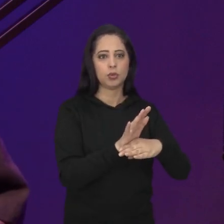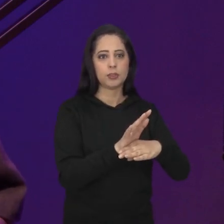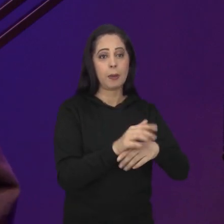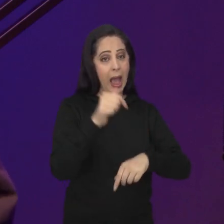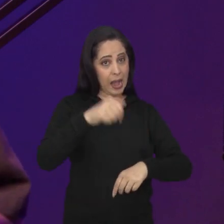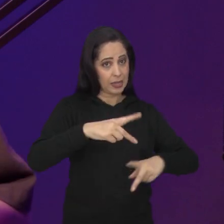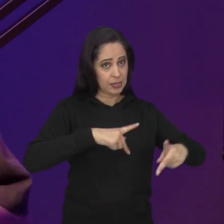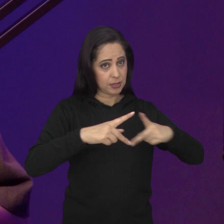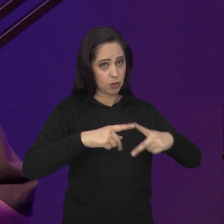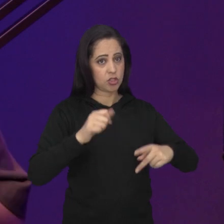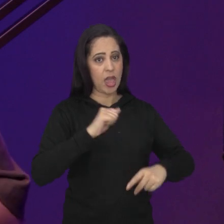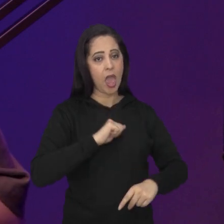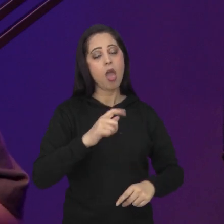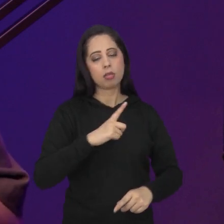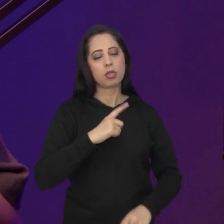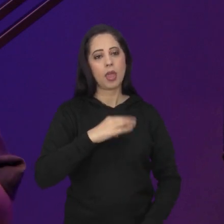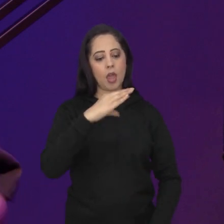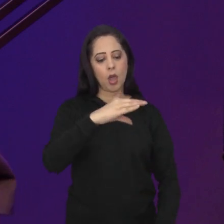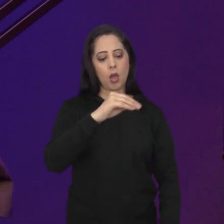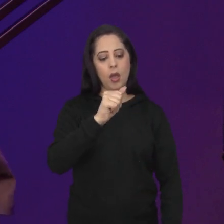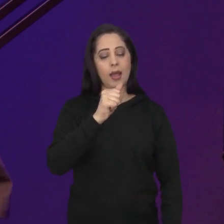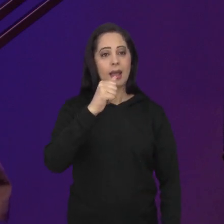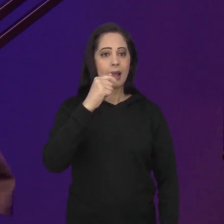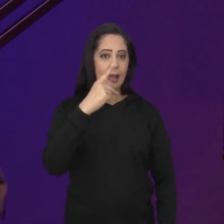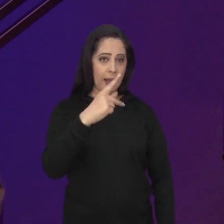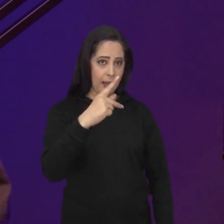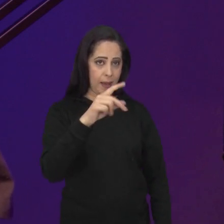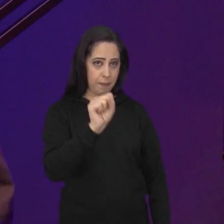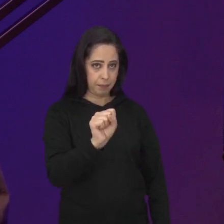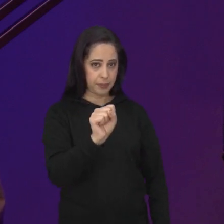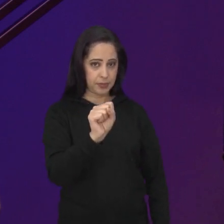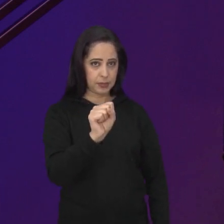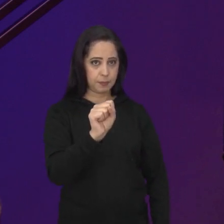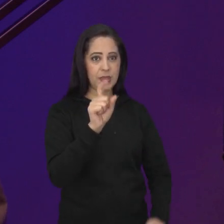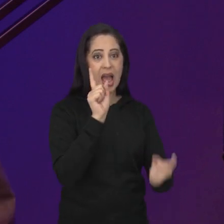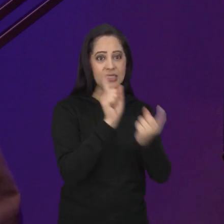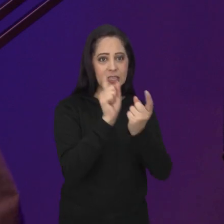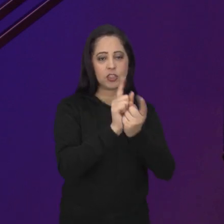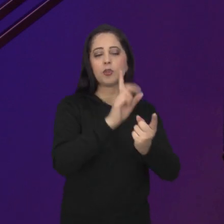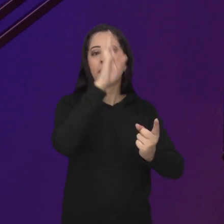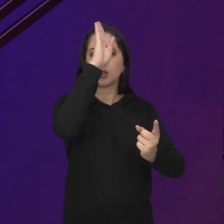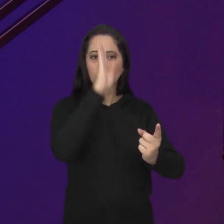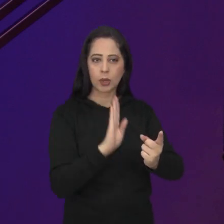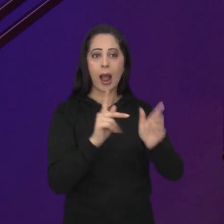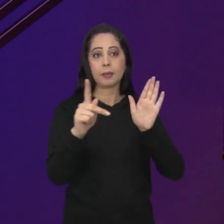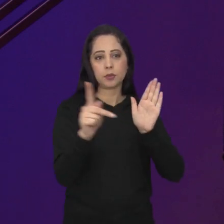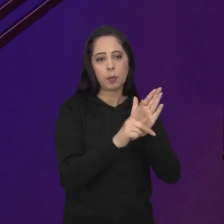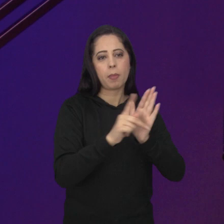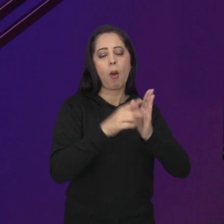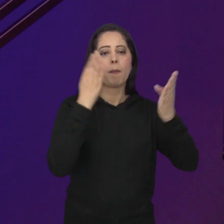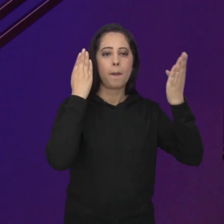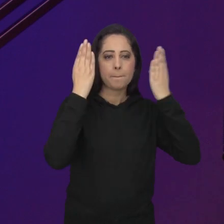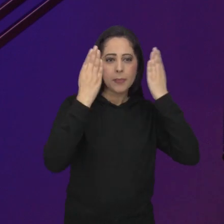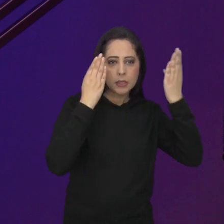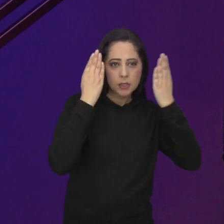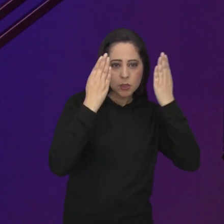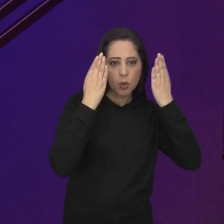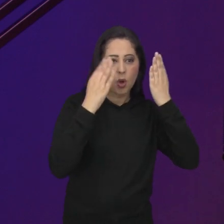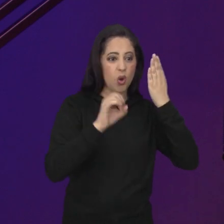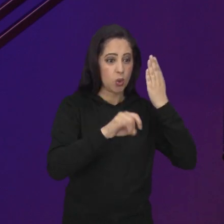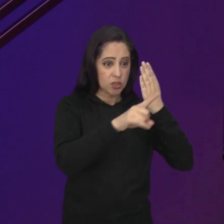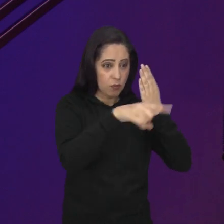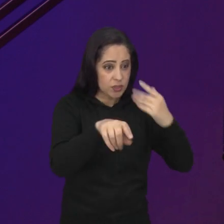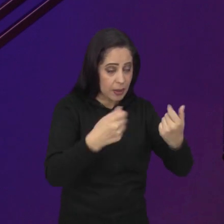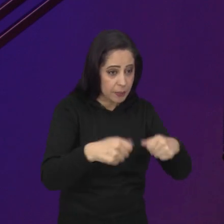né, são os CAPs, que são os Centros, né, de Atenção Psicossociais, que é um atendimento público, né, que existe. Então, você